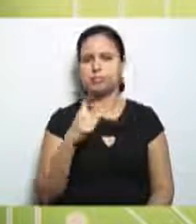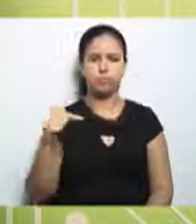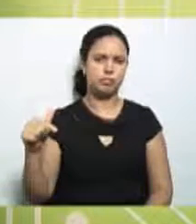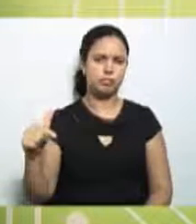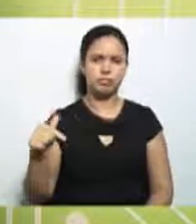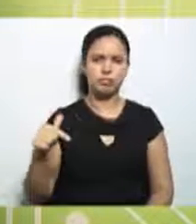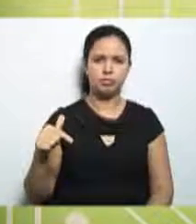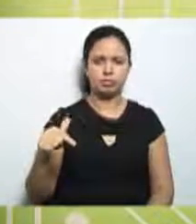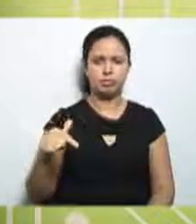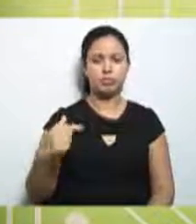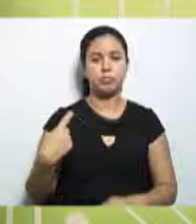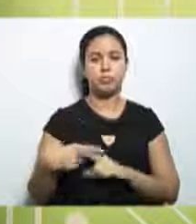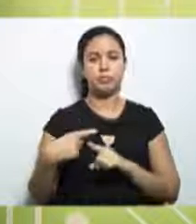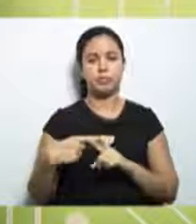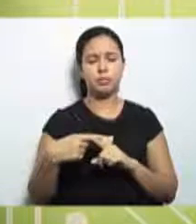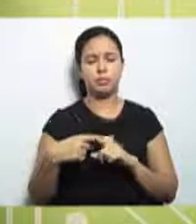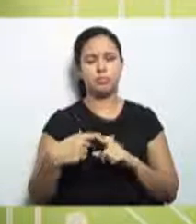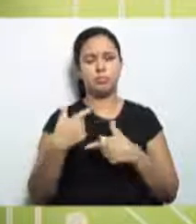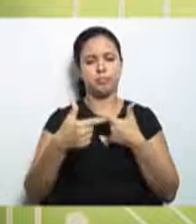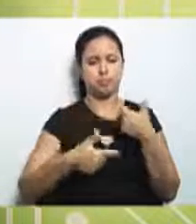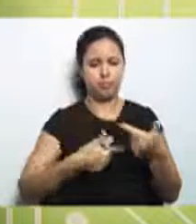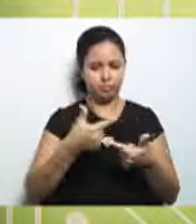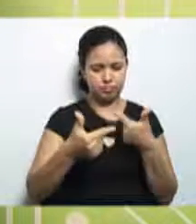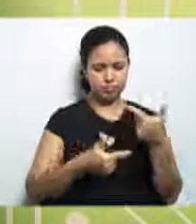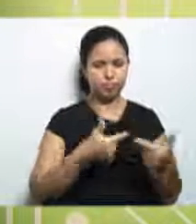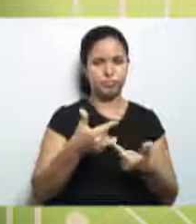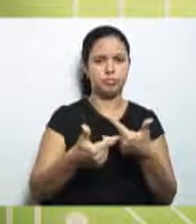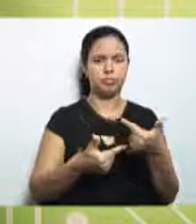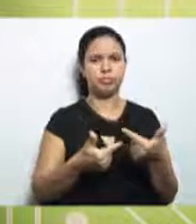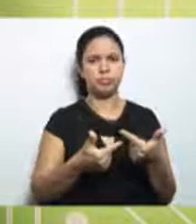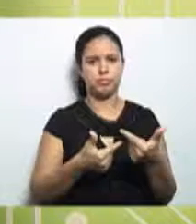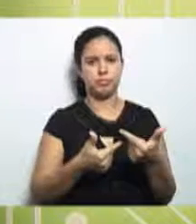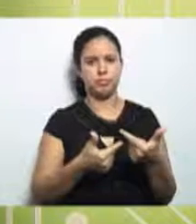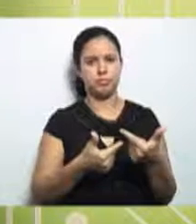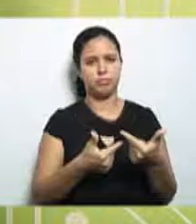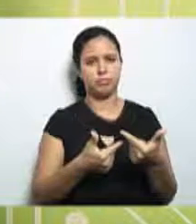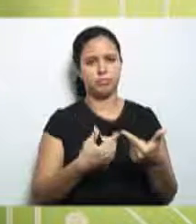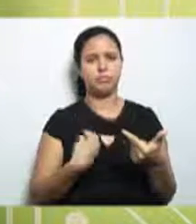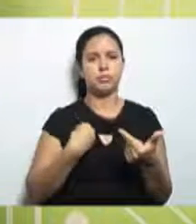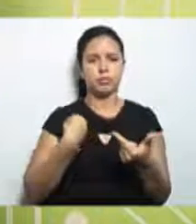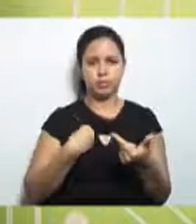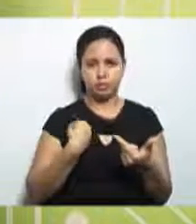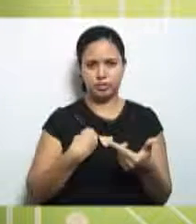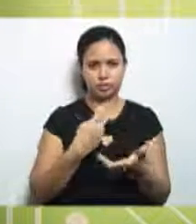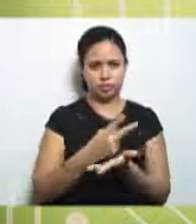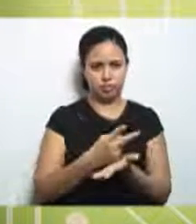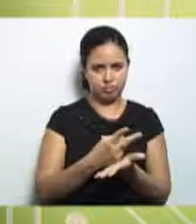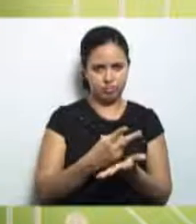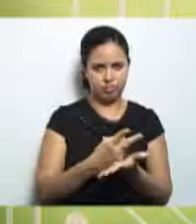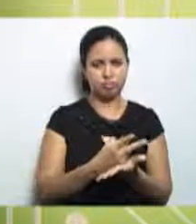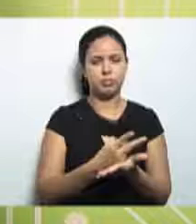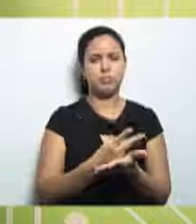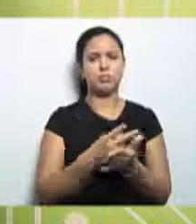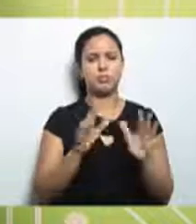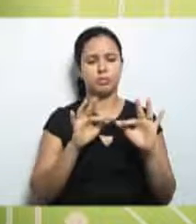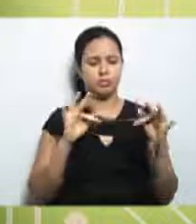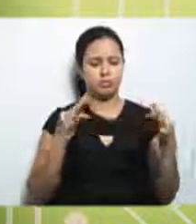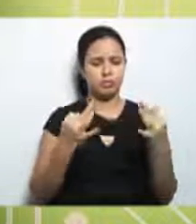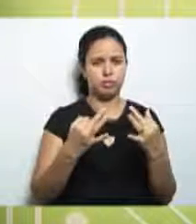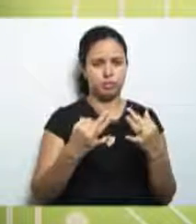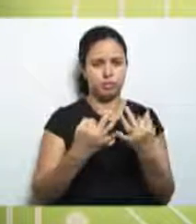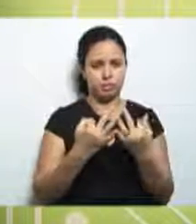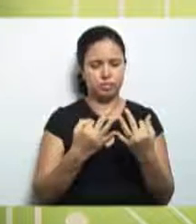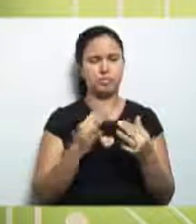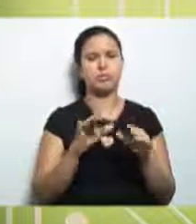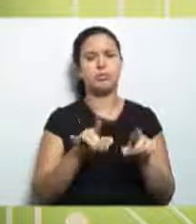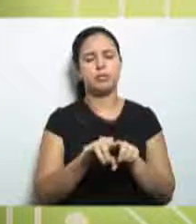trabalho. Ele realizava aquele trabalho para garantir a sua subsistência, para garantir a subsistência do seu senhor,